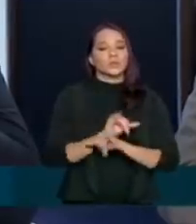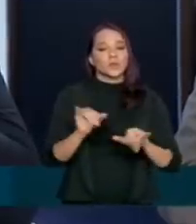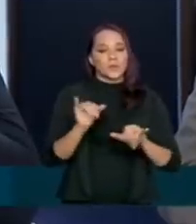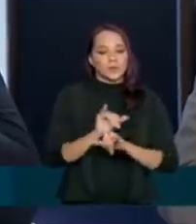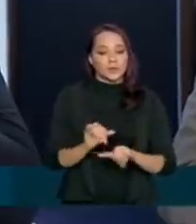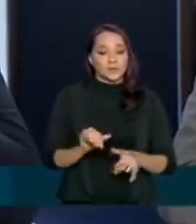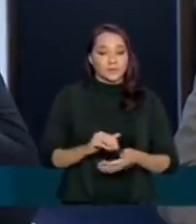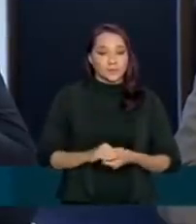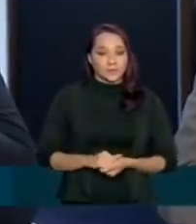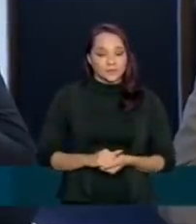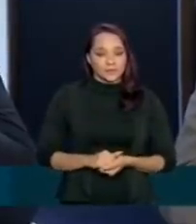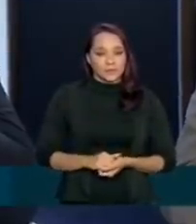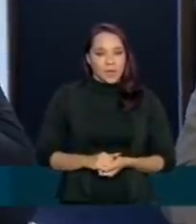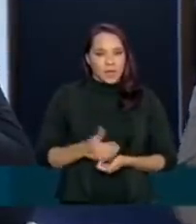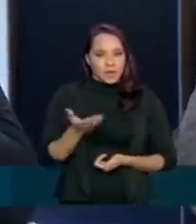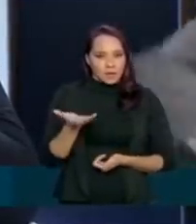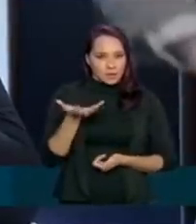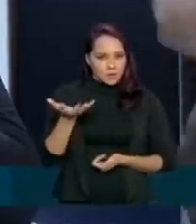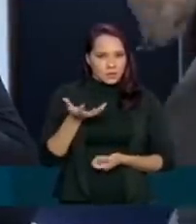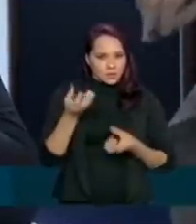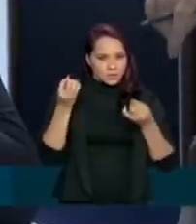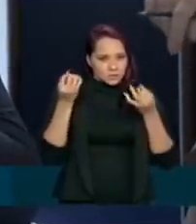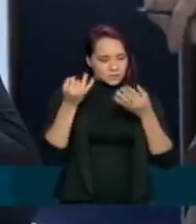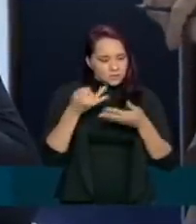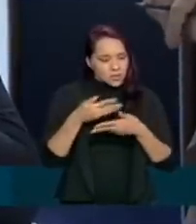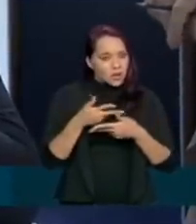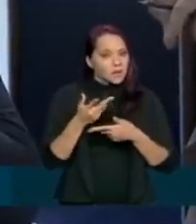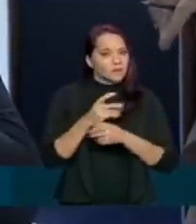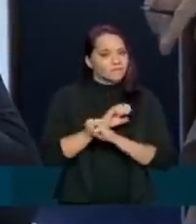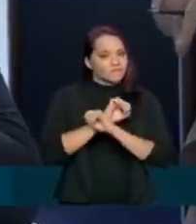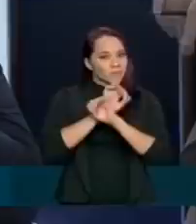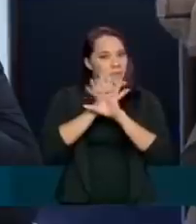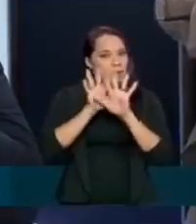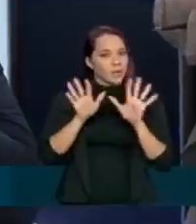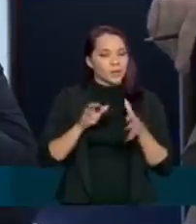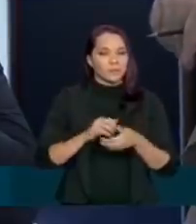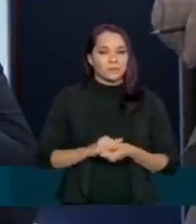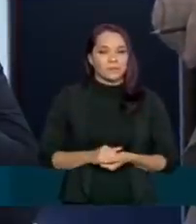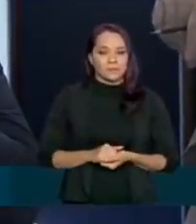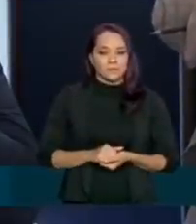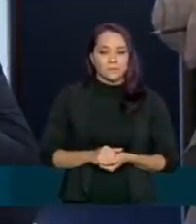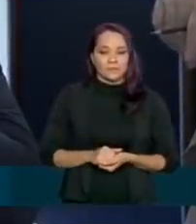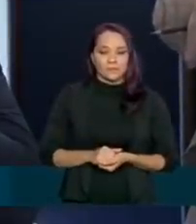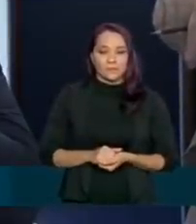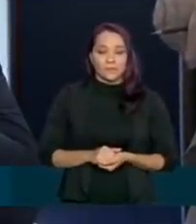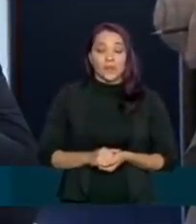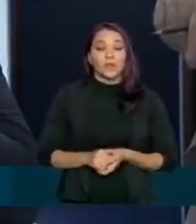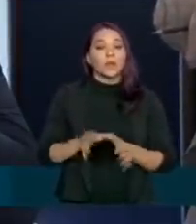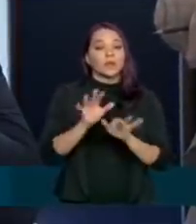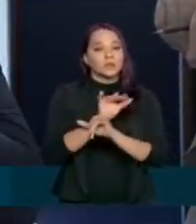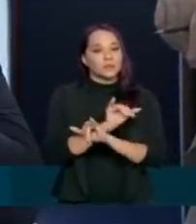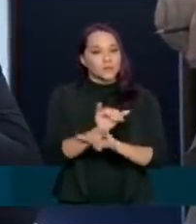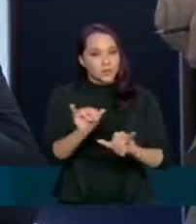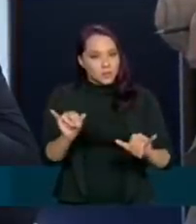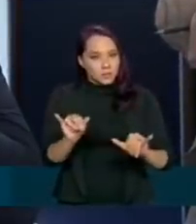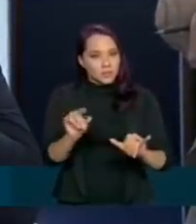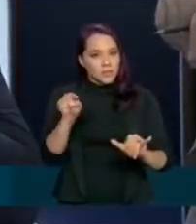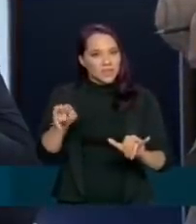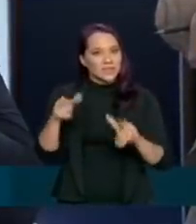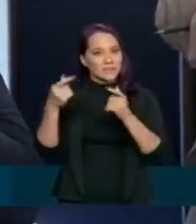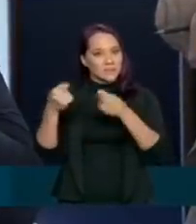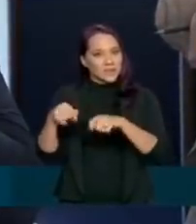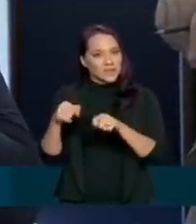e eu gostaria aqui de deixar algumas coisas muito claras. Senhores, os dados, eles precisam